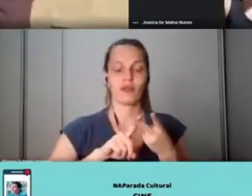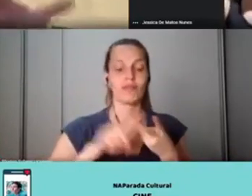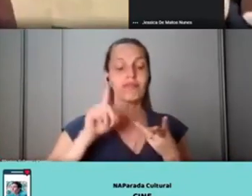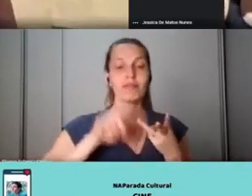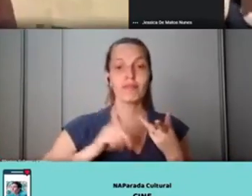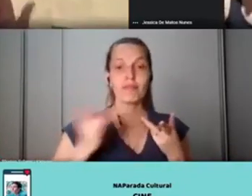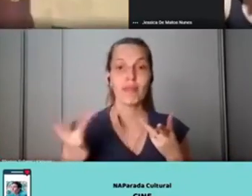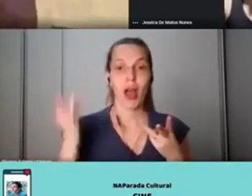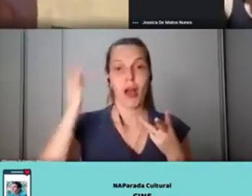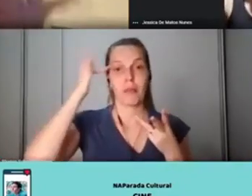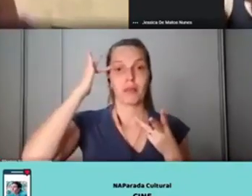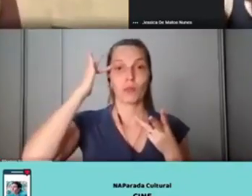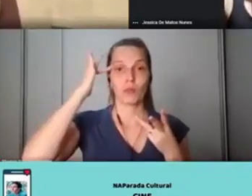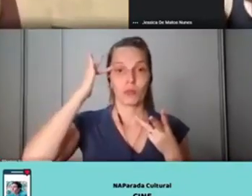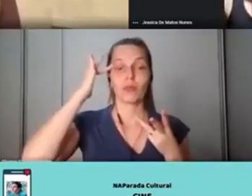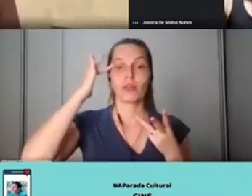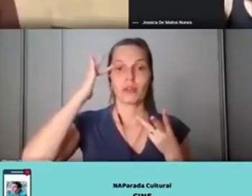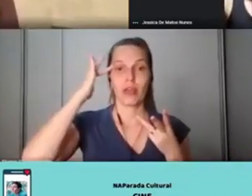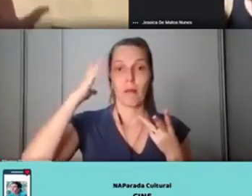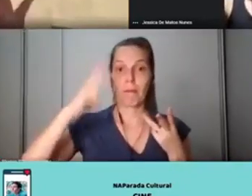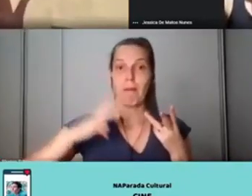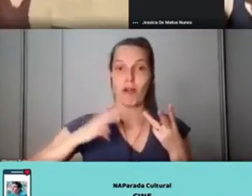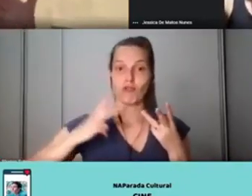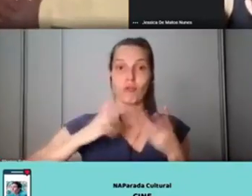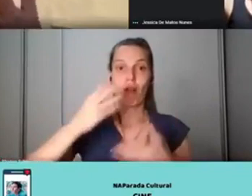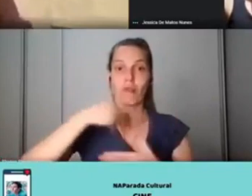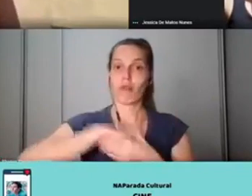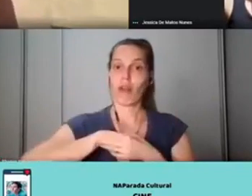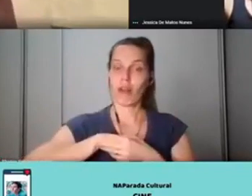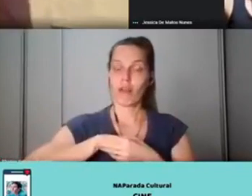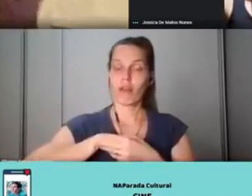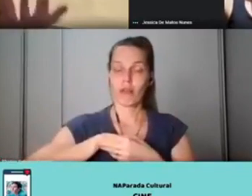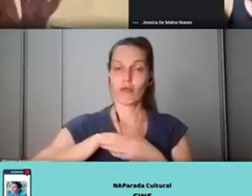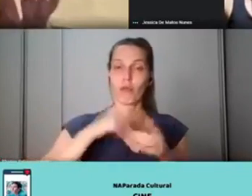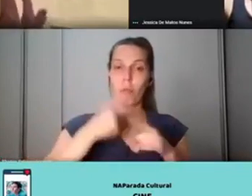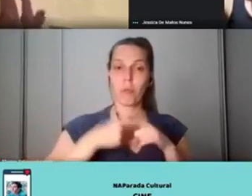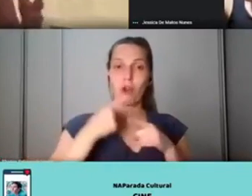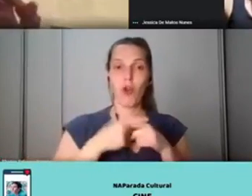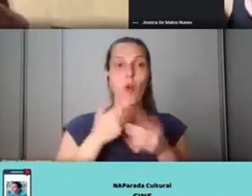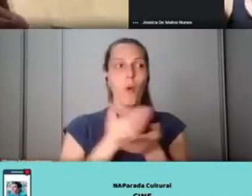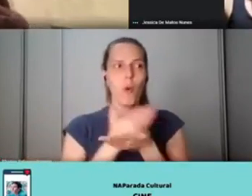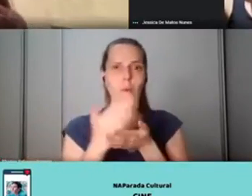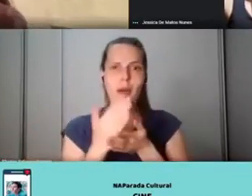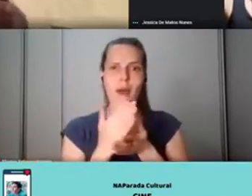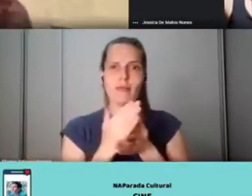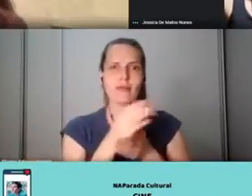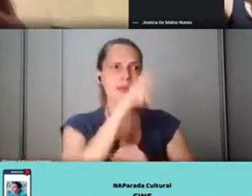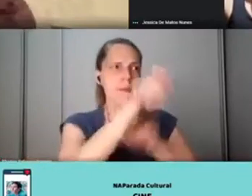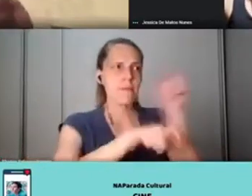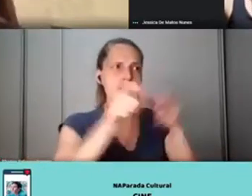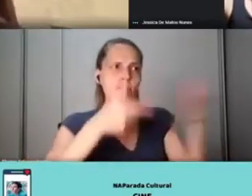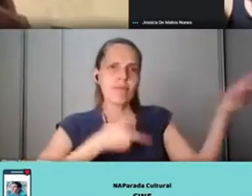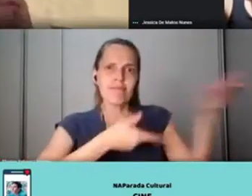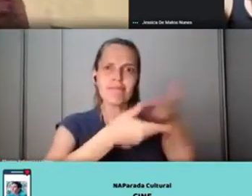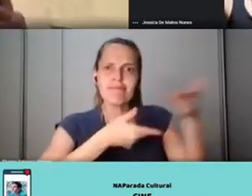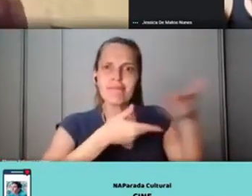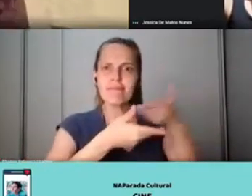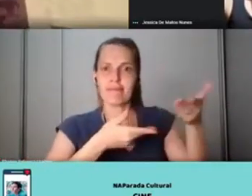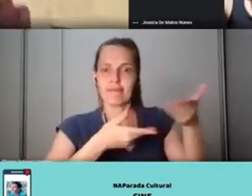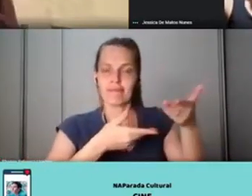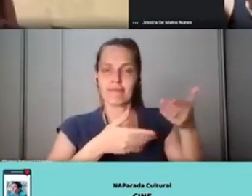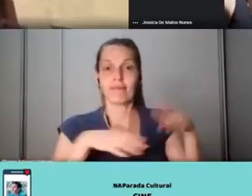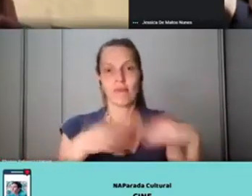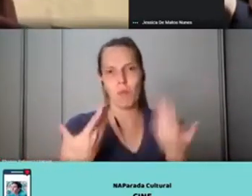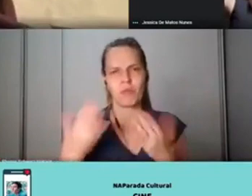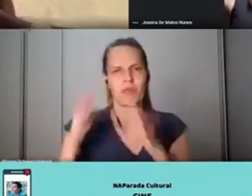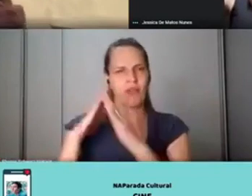amadurecer num sentido pessoal também, porque a gente vai acabando tendo trocas. Na escola, a gente convive com um grupo mais ou menos